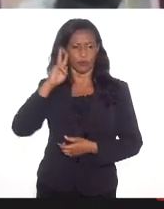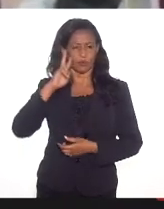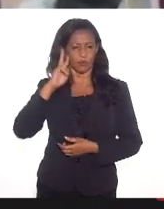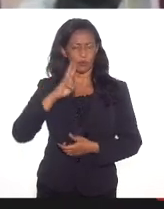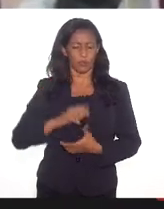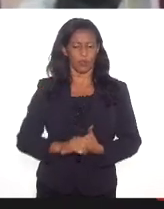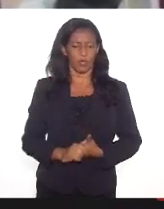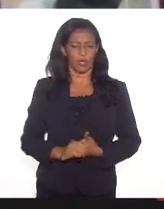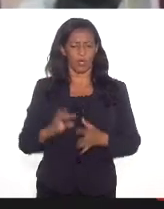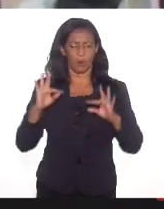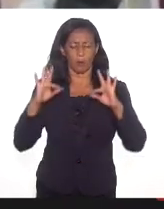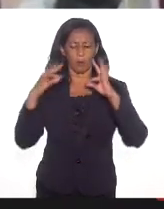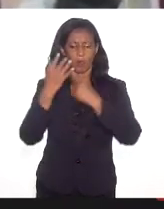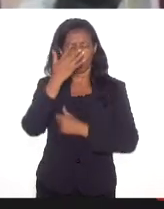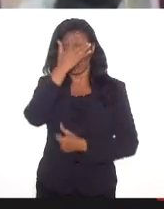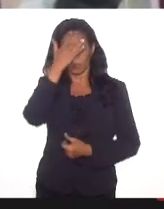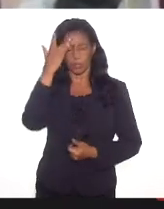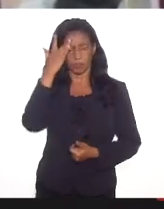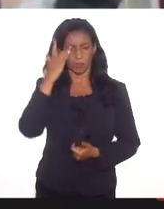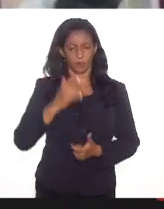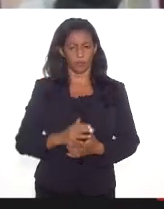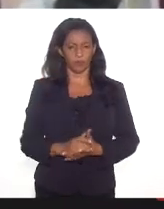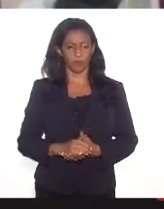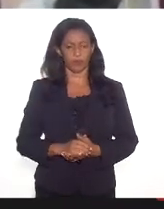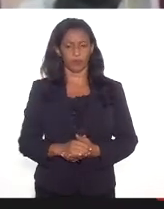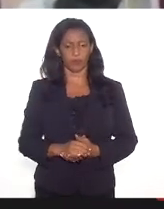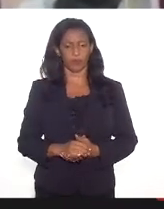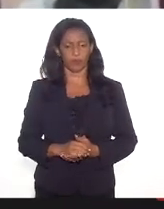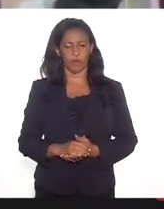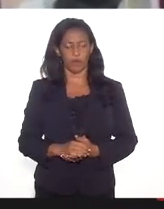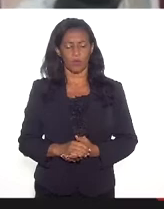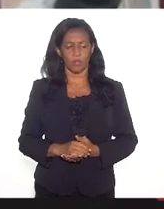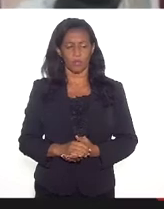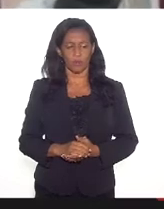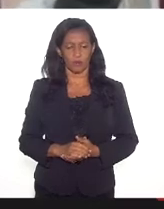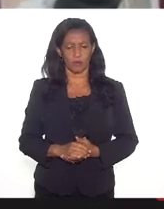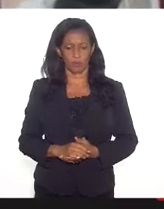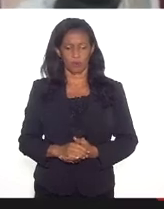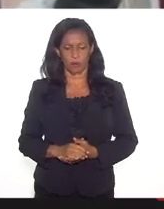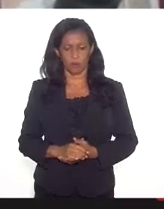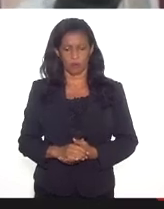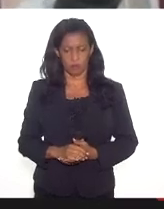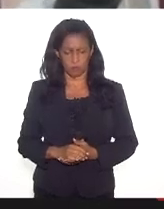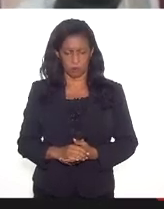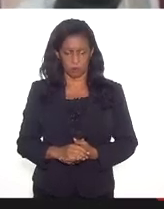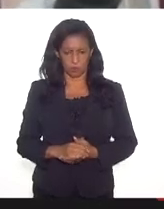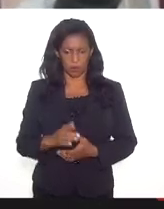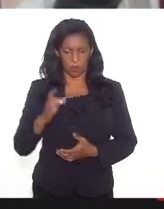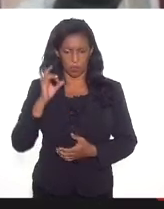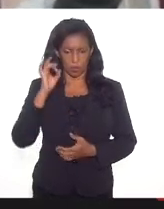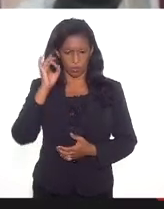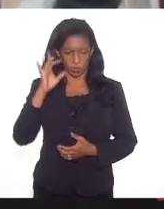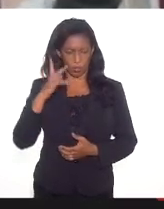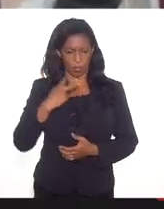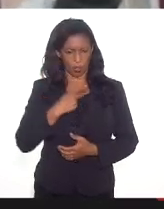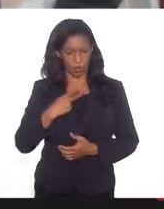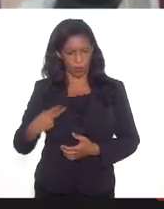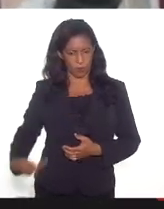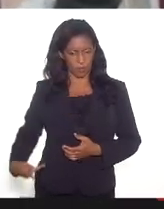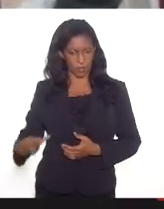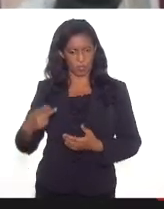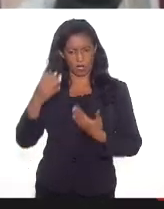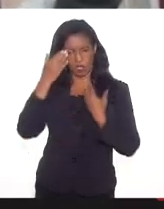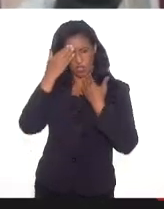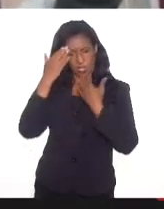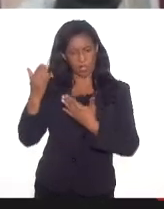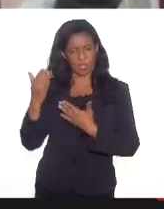as pessoas só que o presidente agradeceu